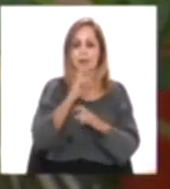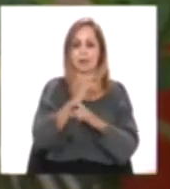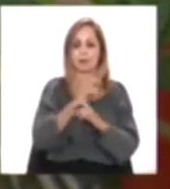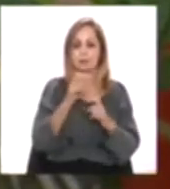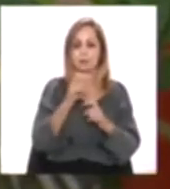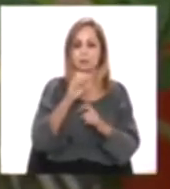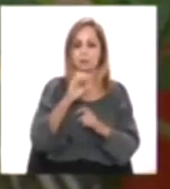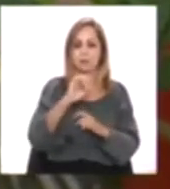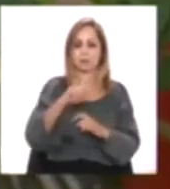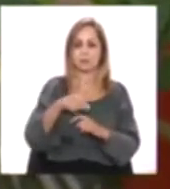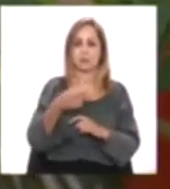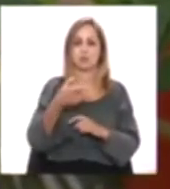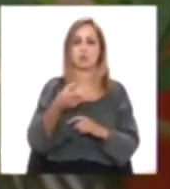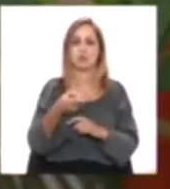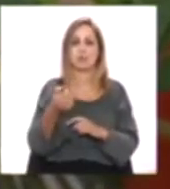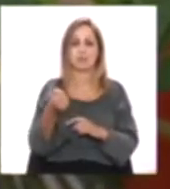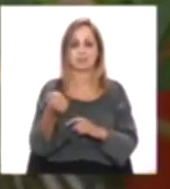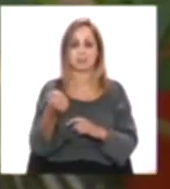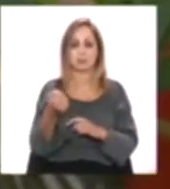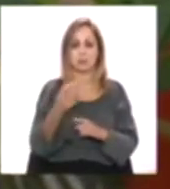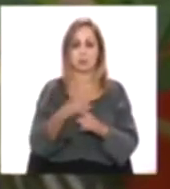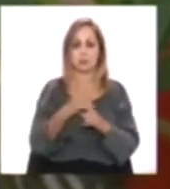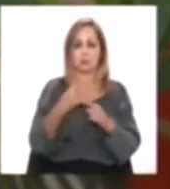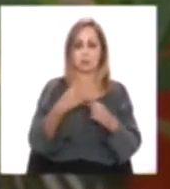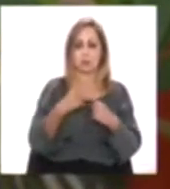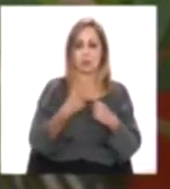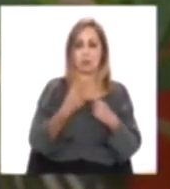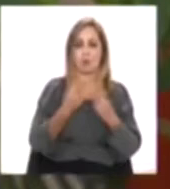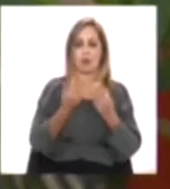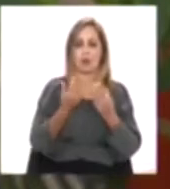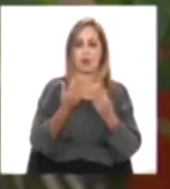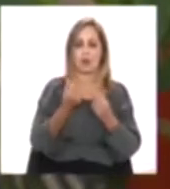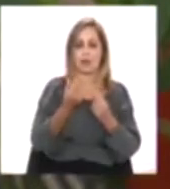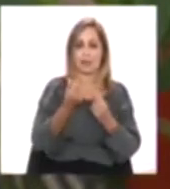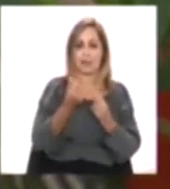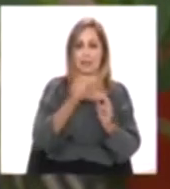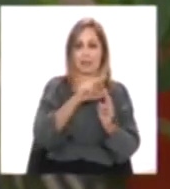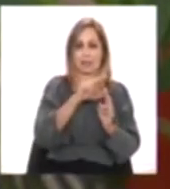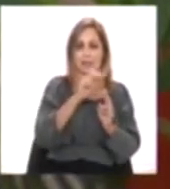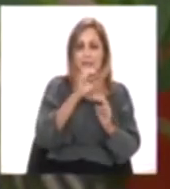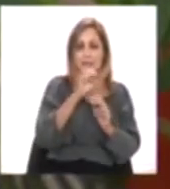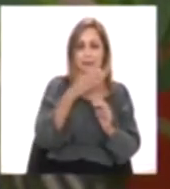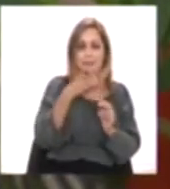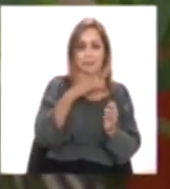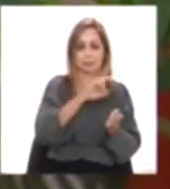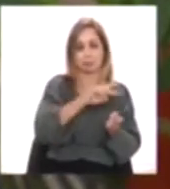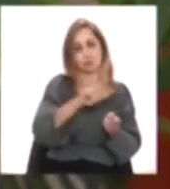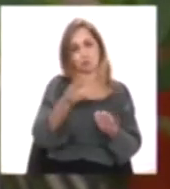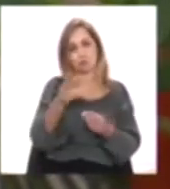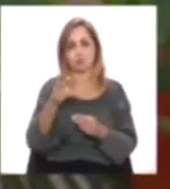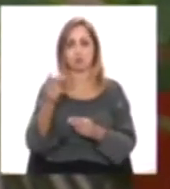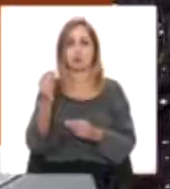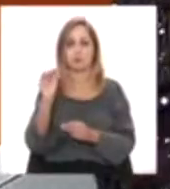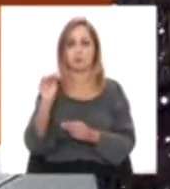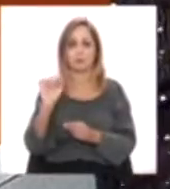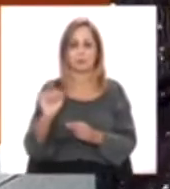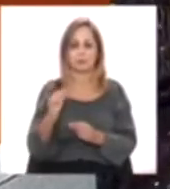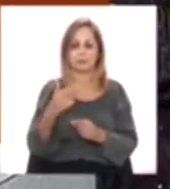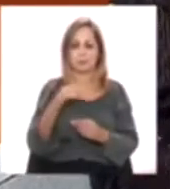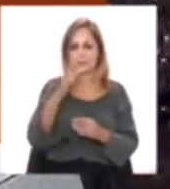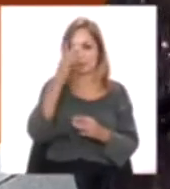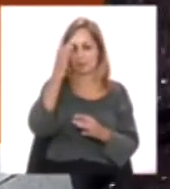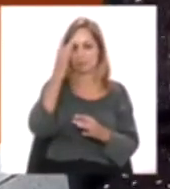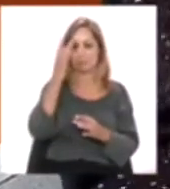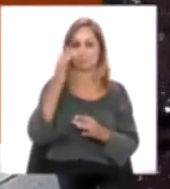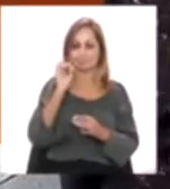fazer 0,95 de spread. Porquê é que eu não pego no meu crédito e transfiro para esse banco? Mas esse processo é um processo fácil. É